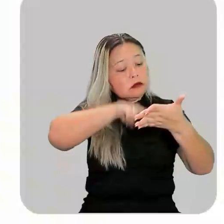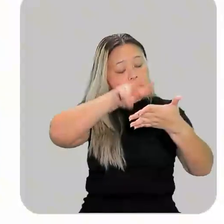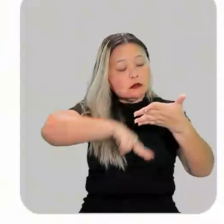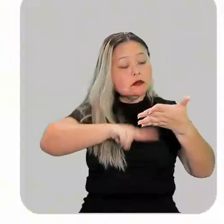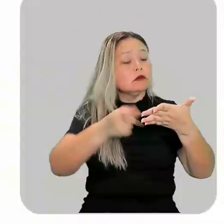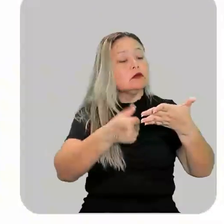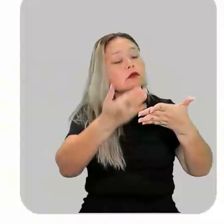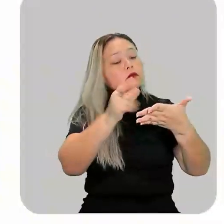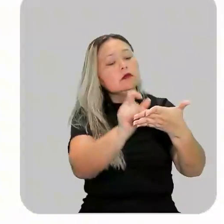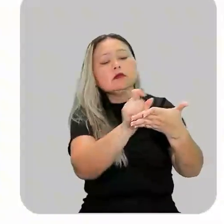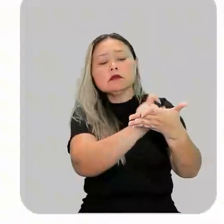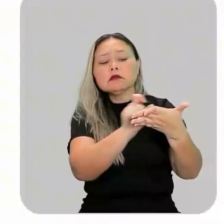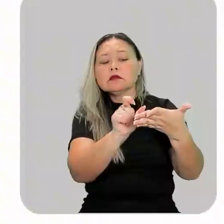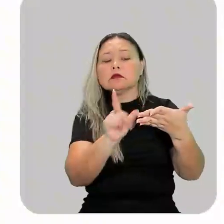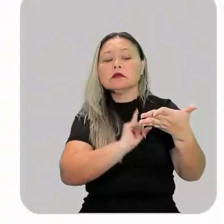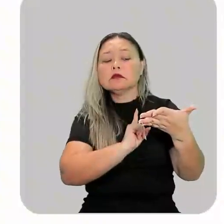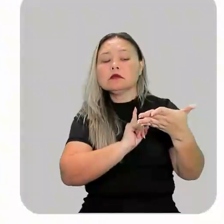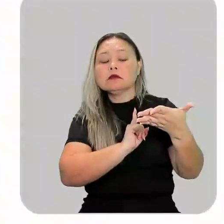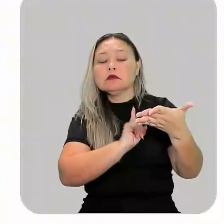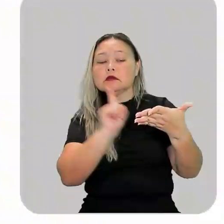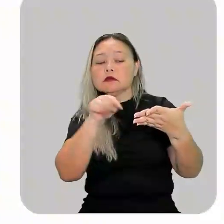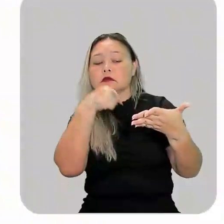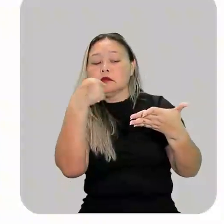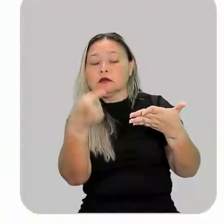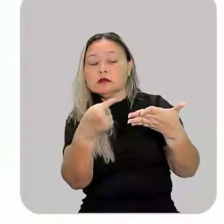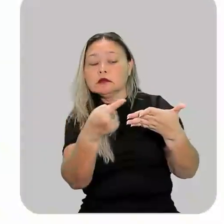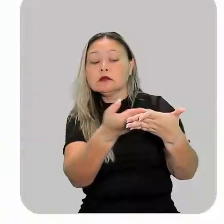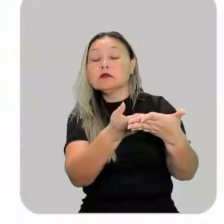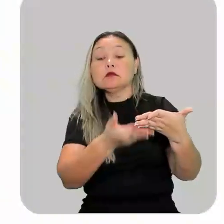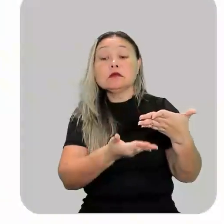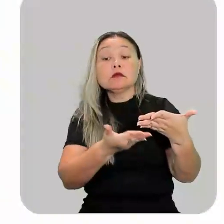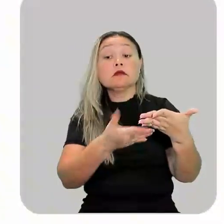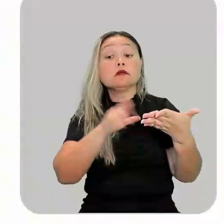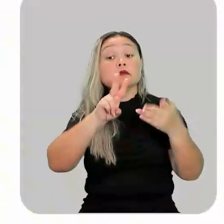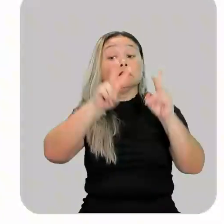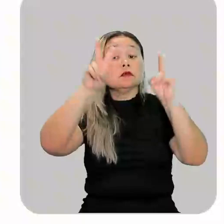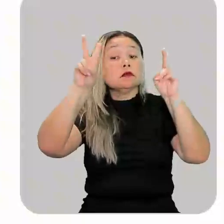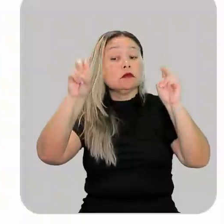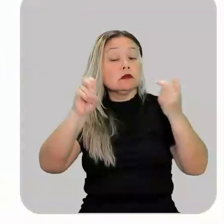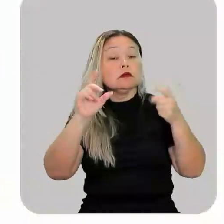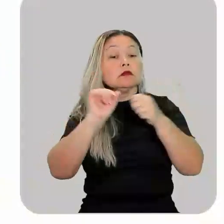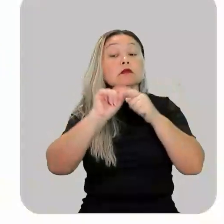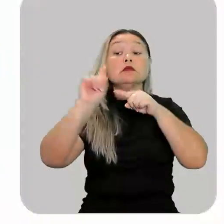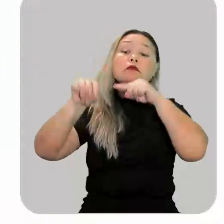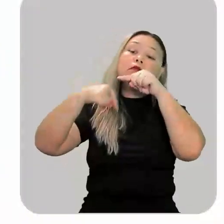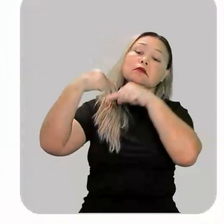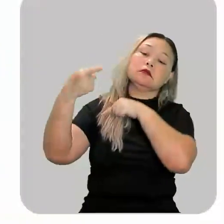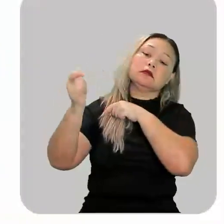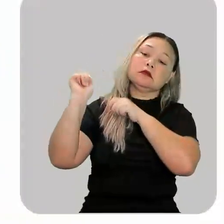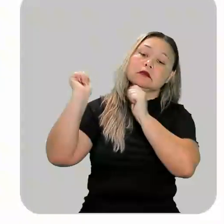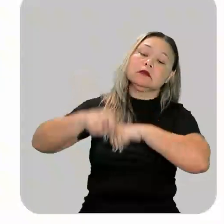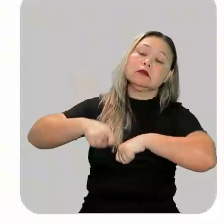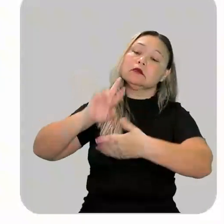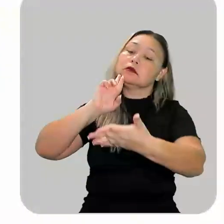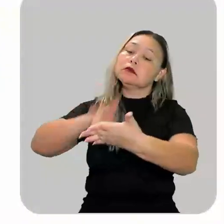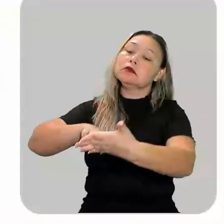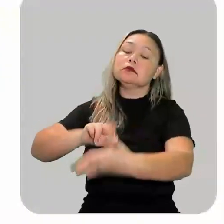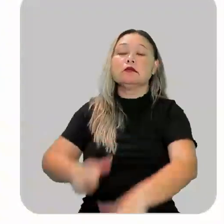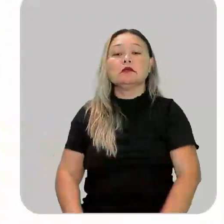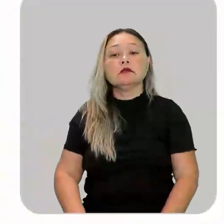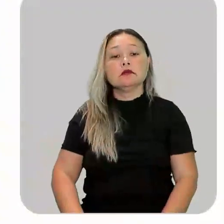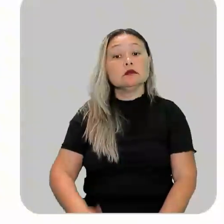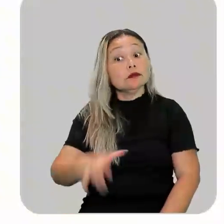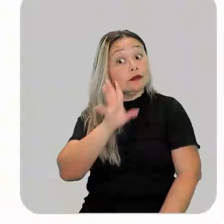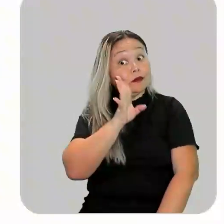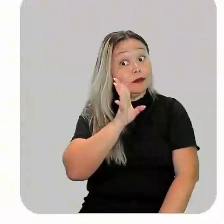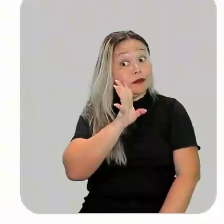foi para a interpretação com palavras-chave, a gente identificou qual era o assunto da questão e só aí a gente buscou a solução, né? Olha